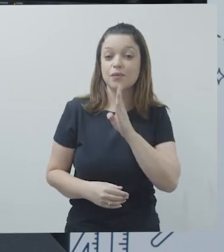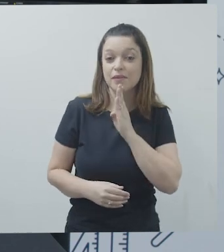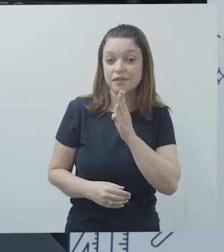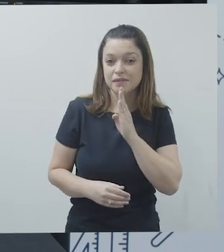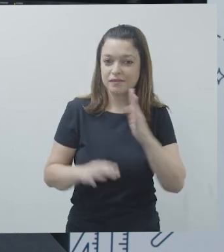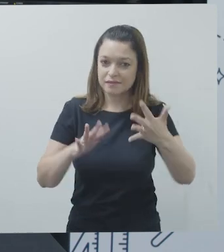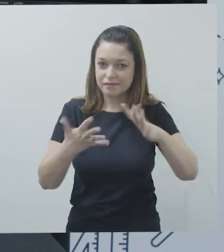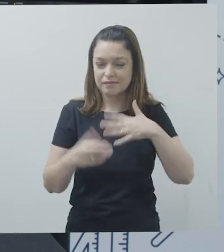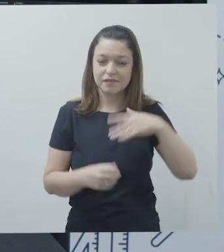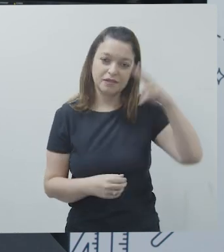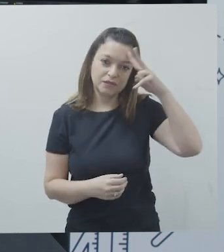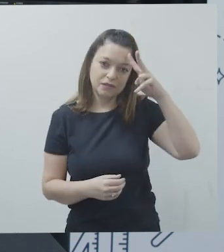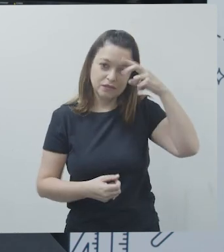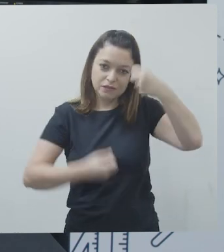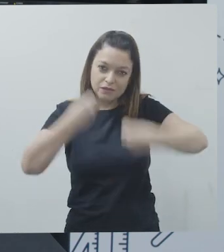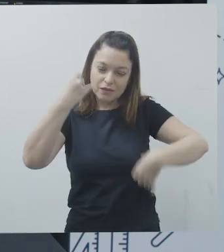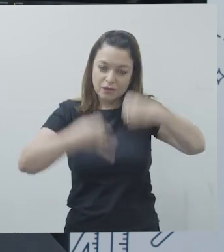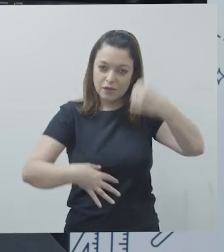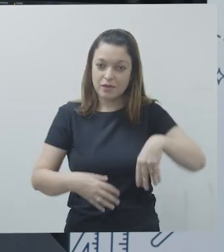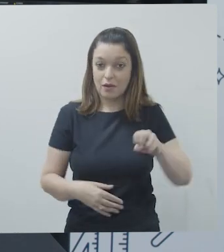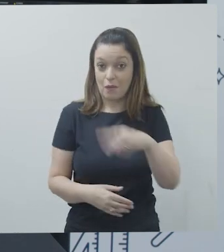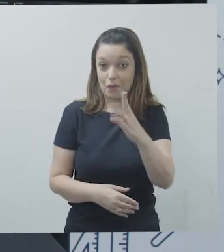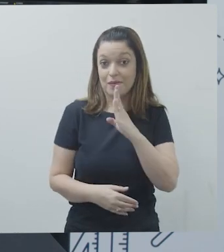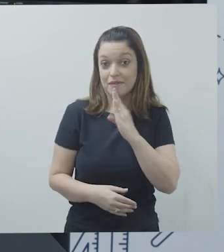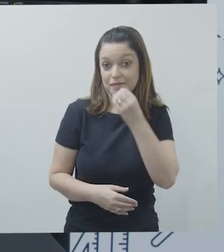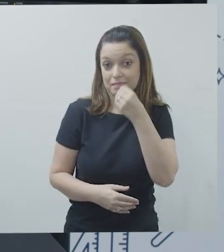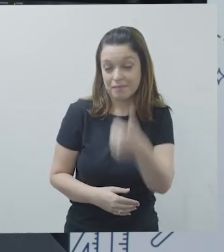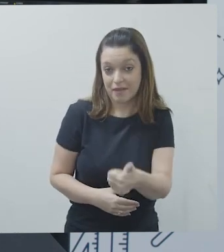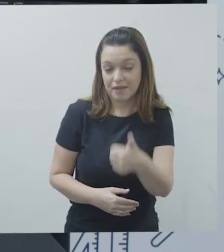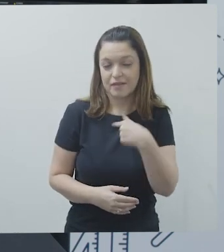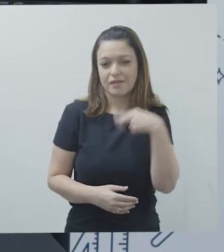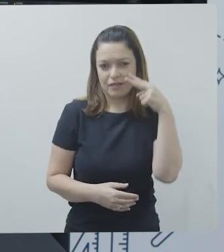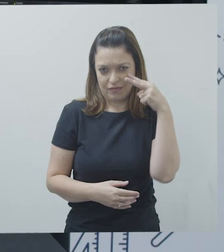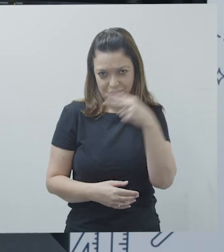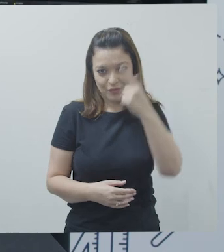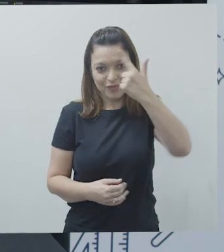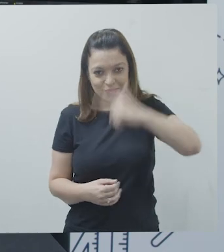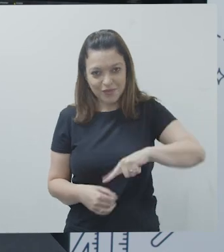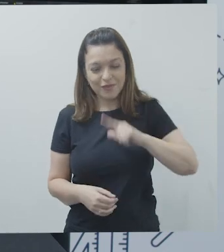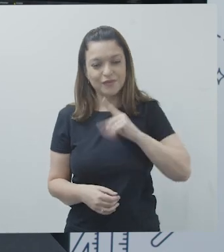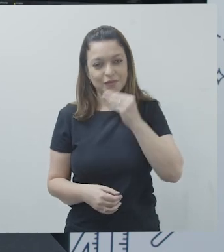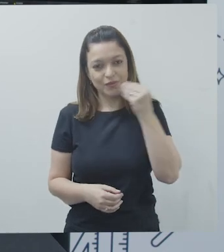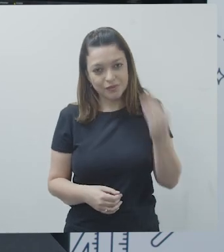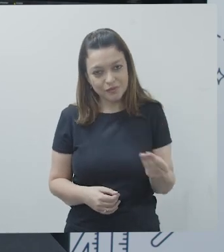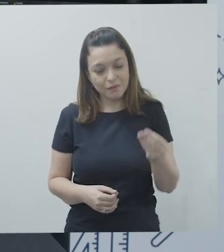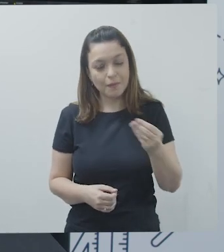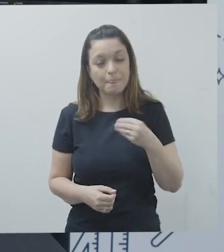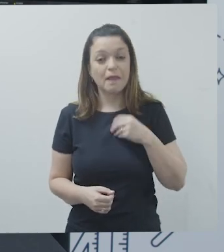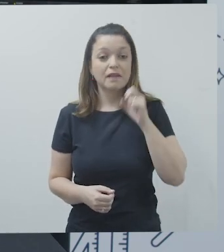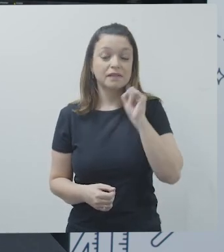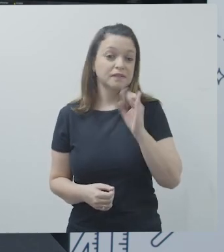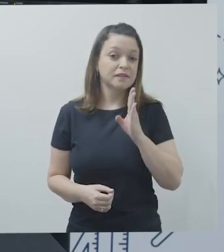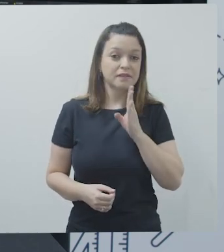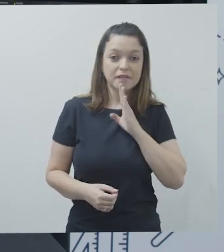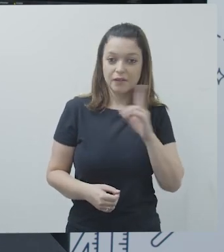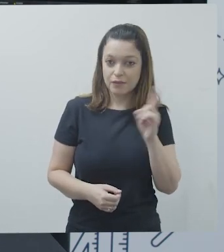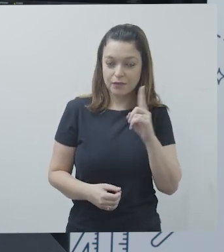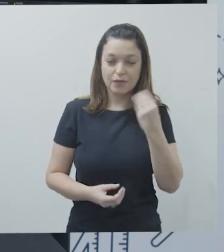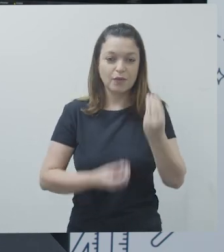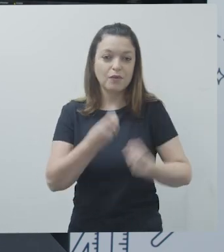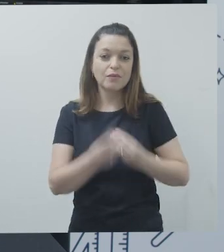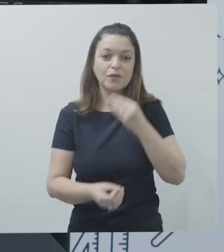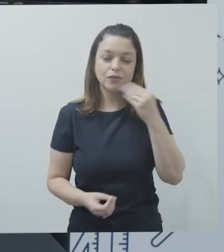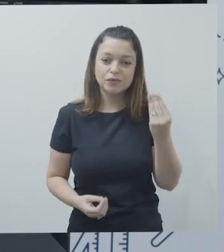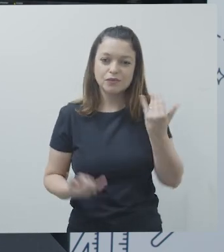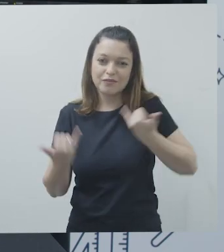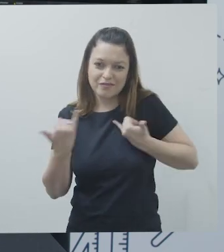conhecia muito bem essa história, gostou de rever, né, essa história. E se você não conhecia, gostou de saber,